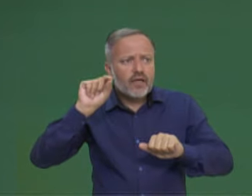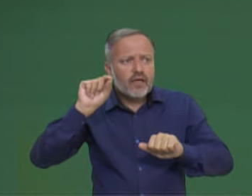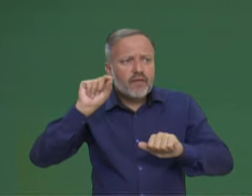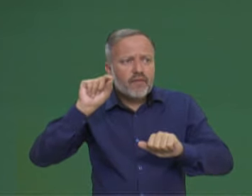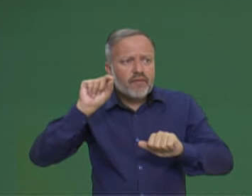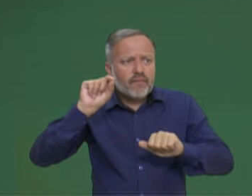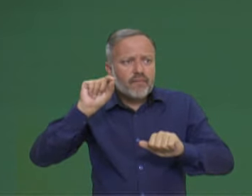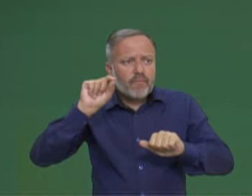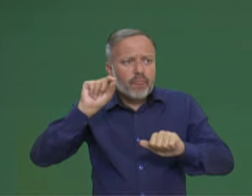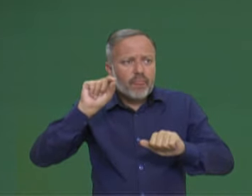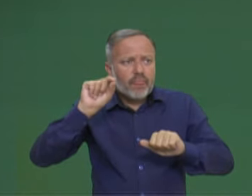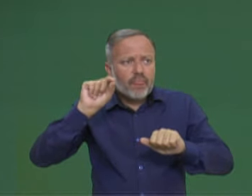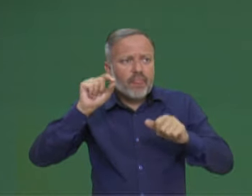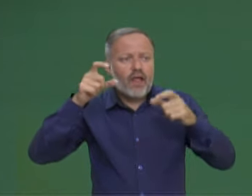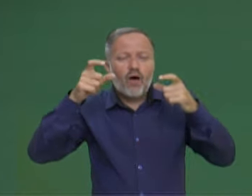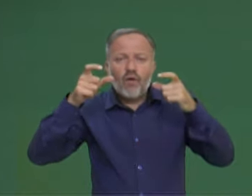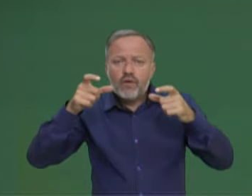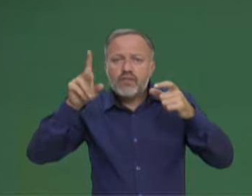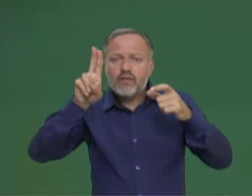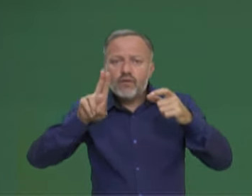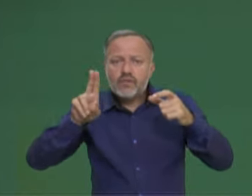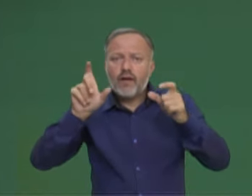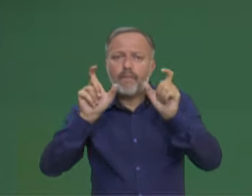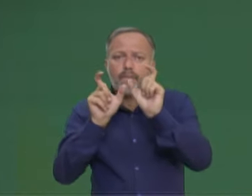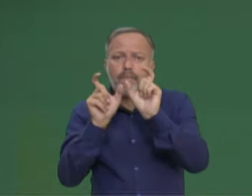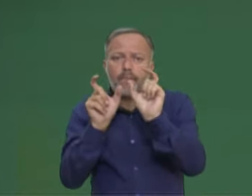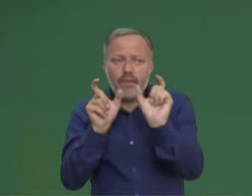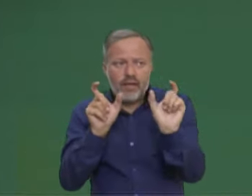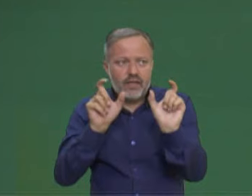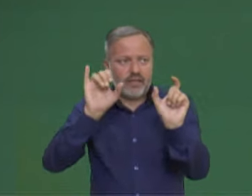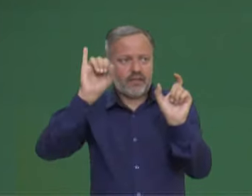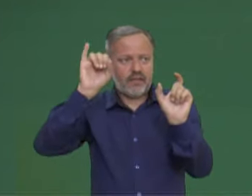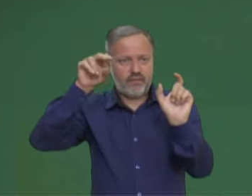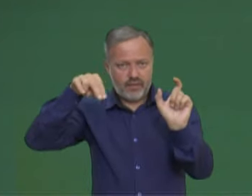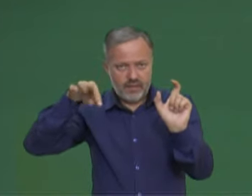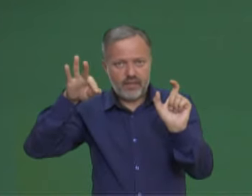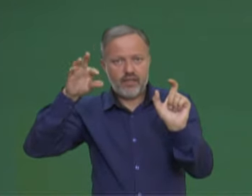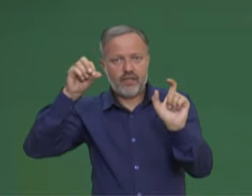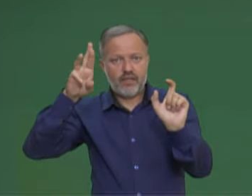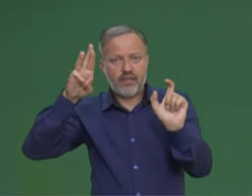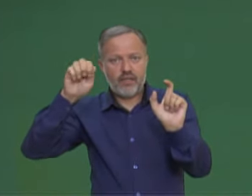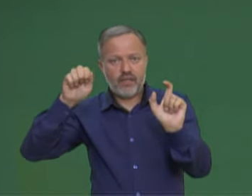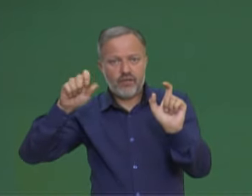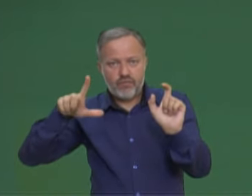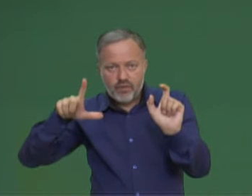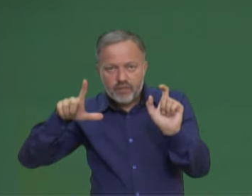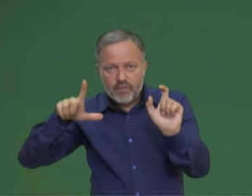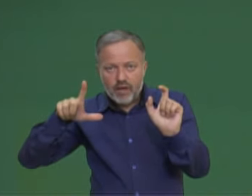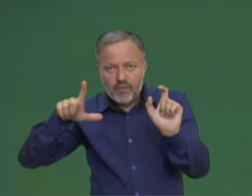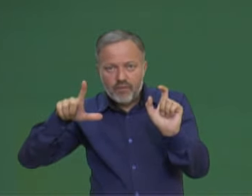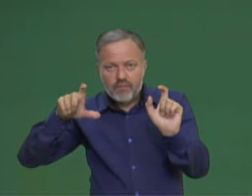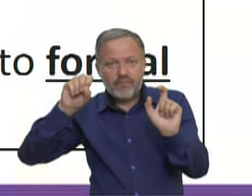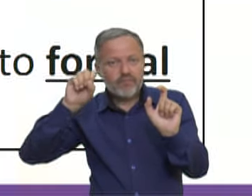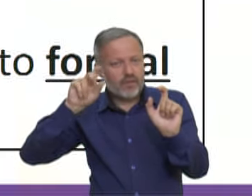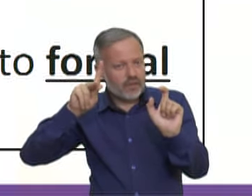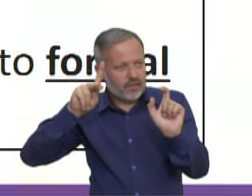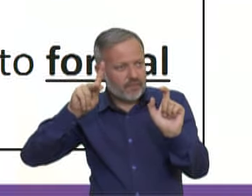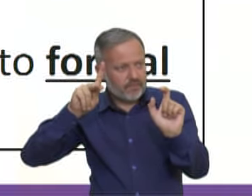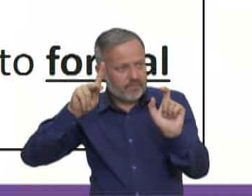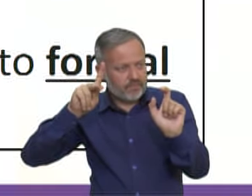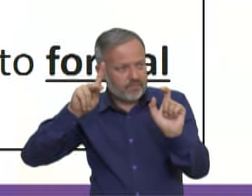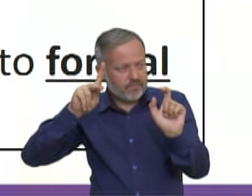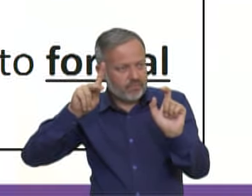Hispanoamérica como tratamento formal ou informal, tanto faz. Então é muito importante vocês prestarem atenção, certo? Então